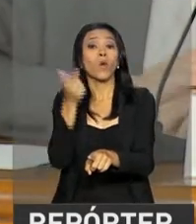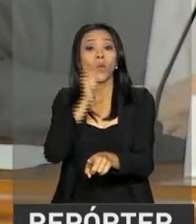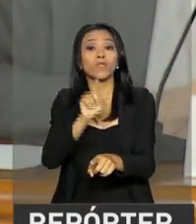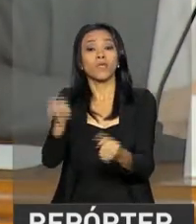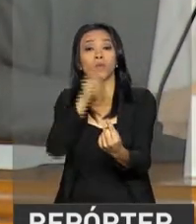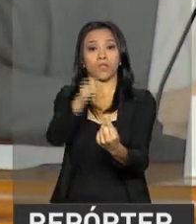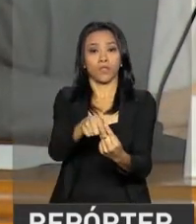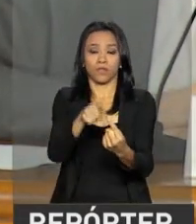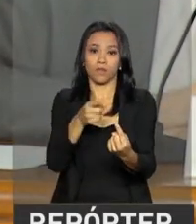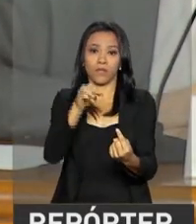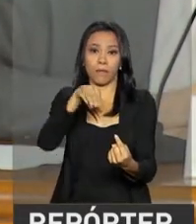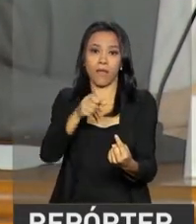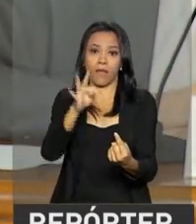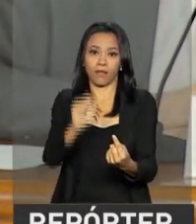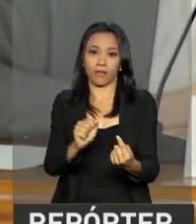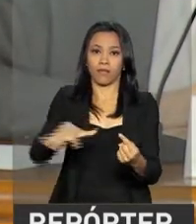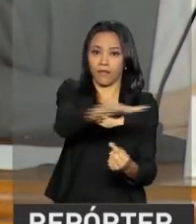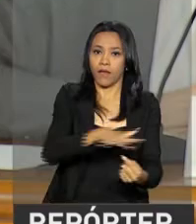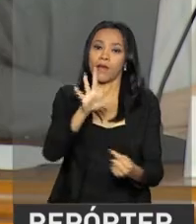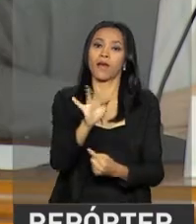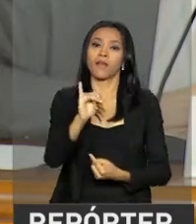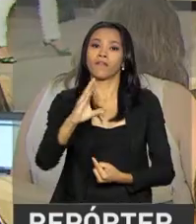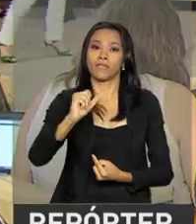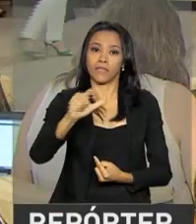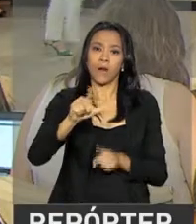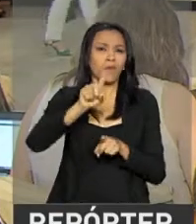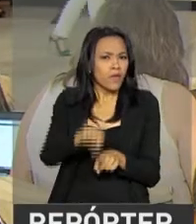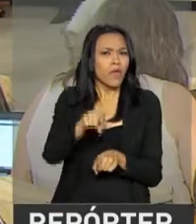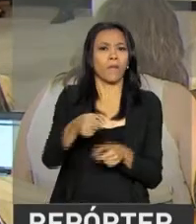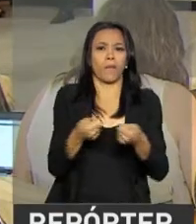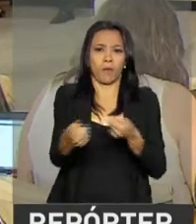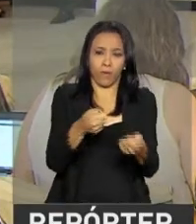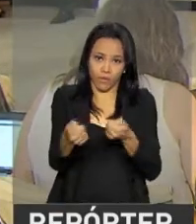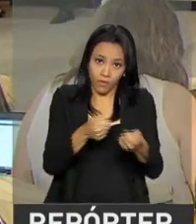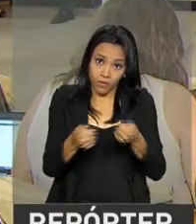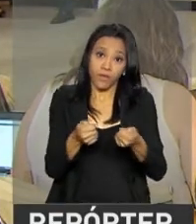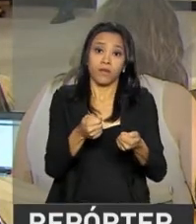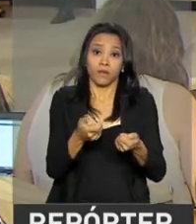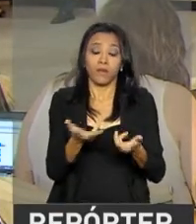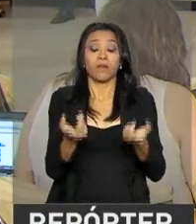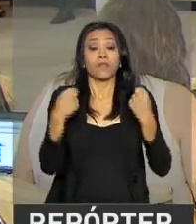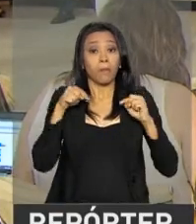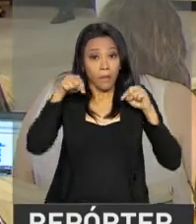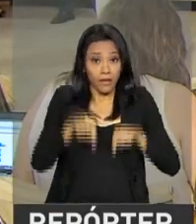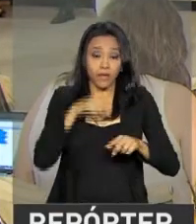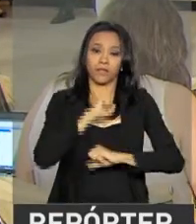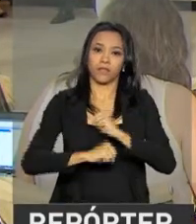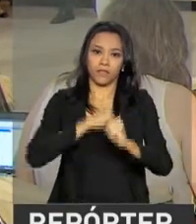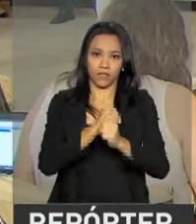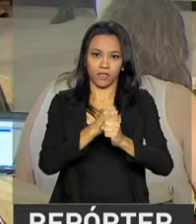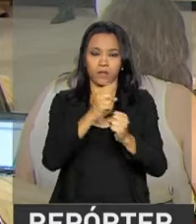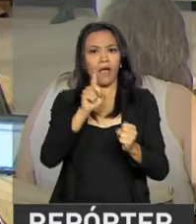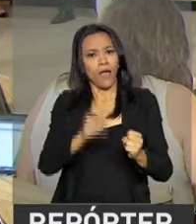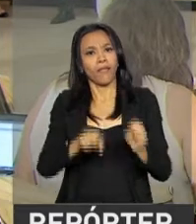fiscal de 2017, que é a economia feita pelo governo para a gestão da dívida pública. Para este ano, a meta é de um